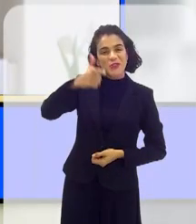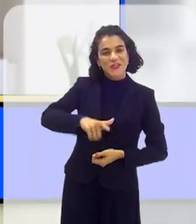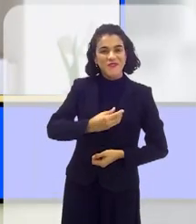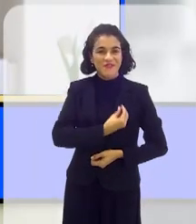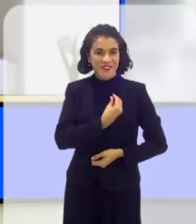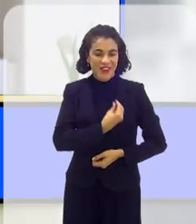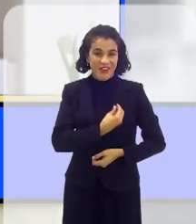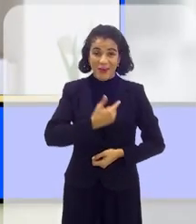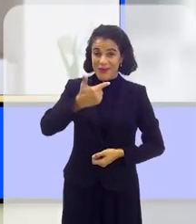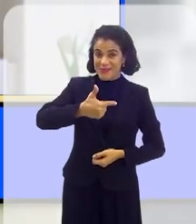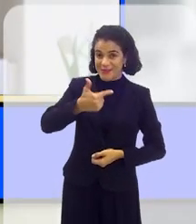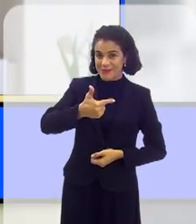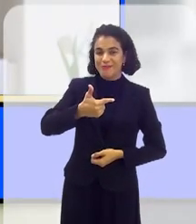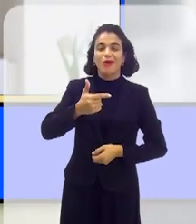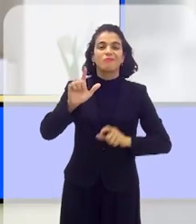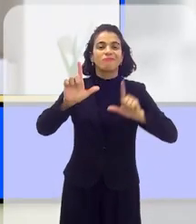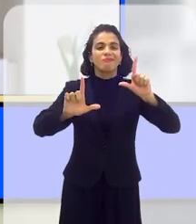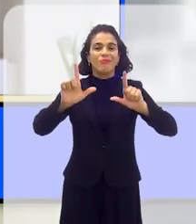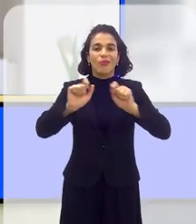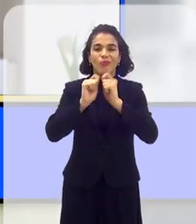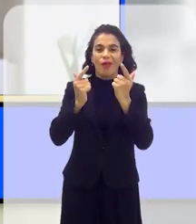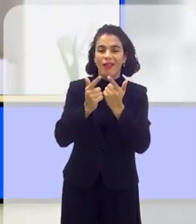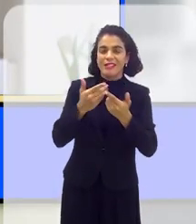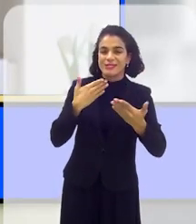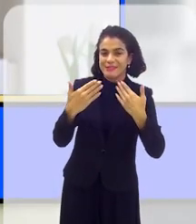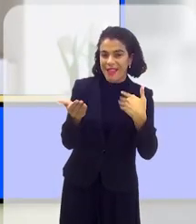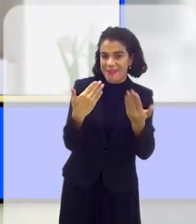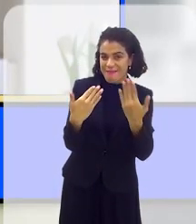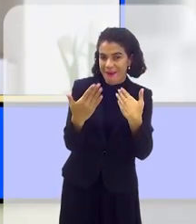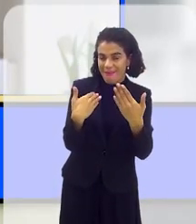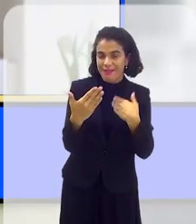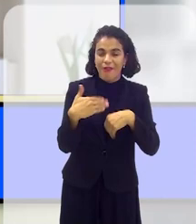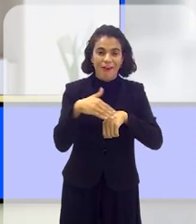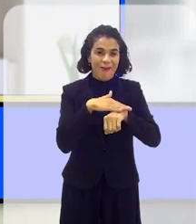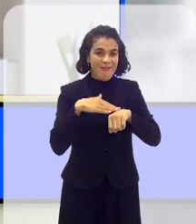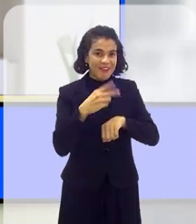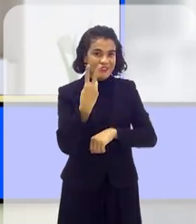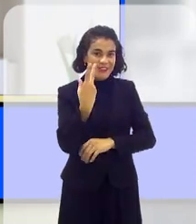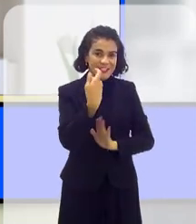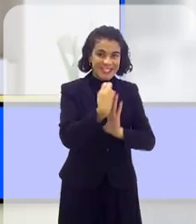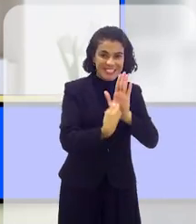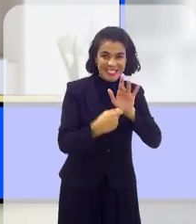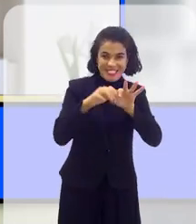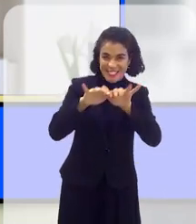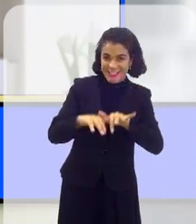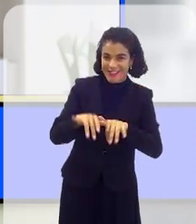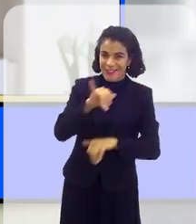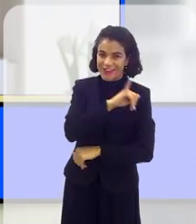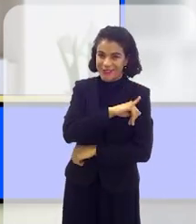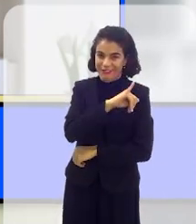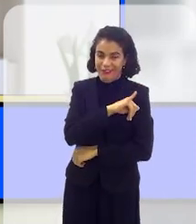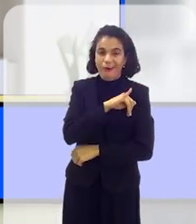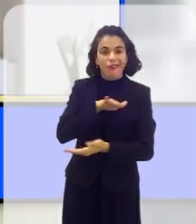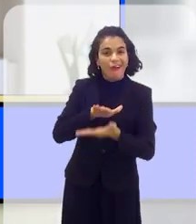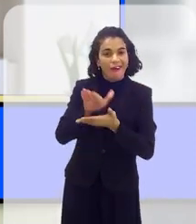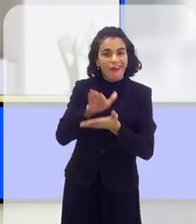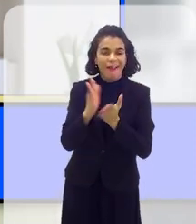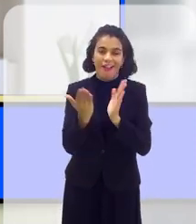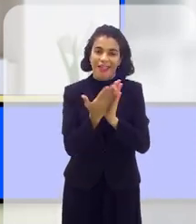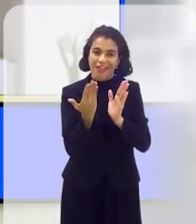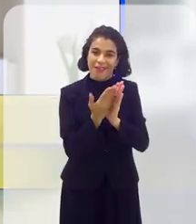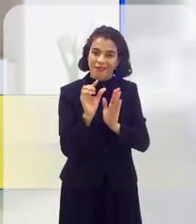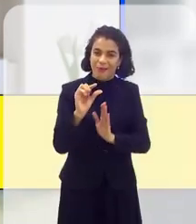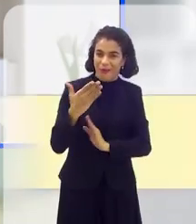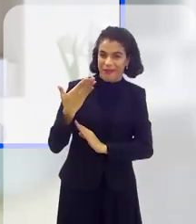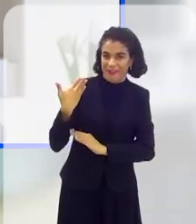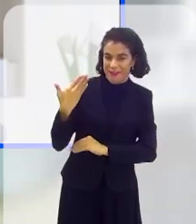Estamos de volta com o segundo bloco do Alerj Debate de hoje, em conversa com dois escritores do Rio que lançaram livros